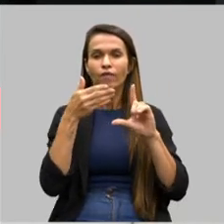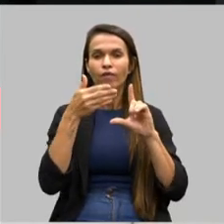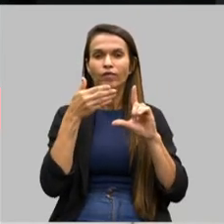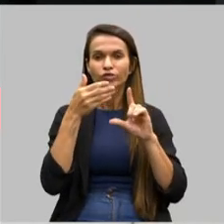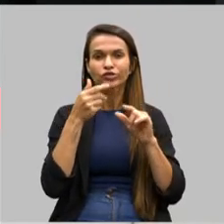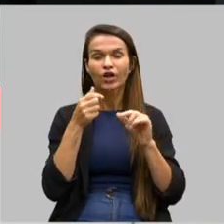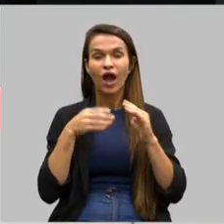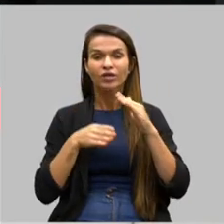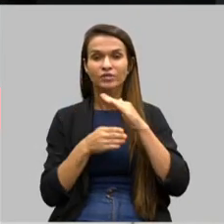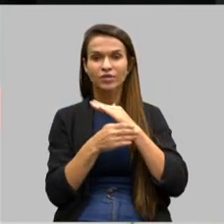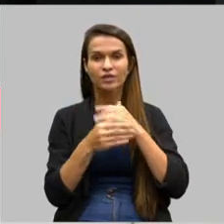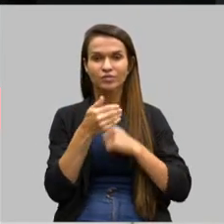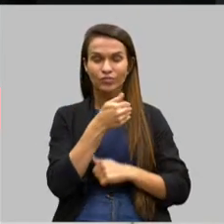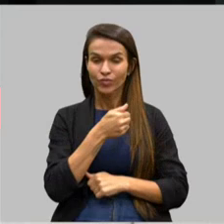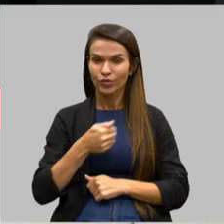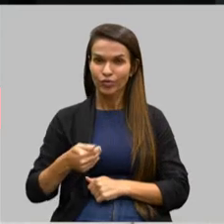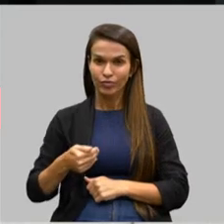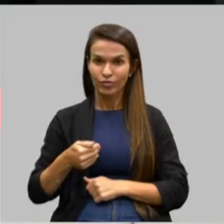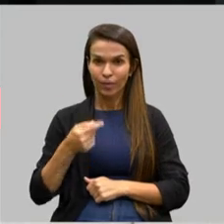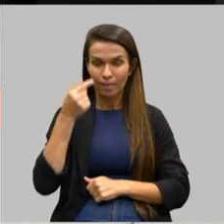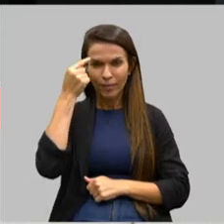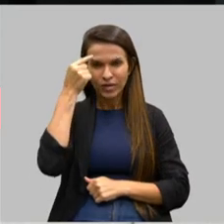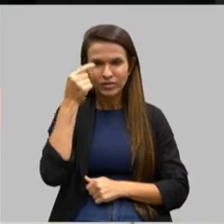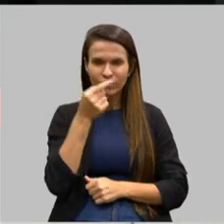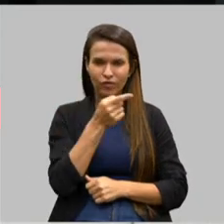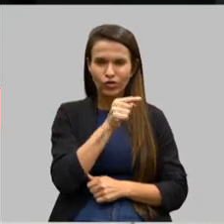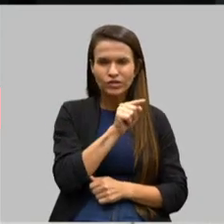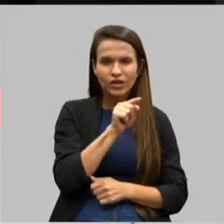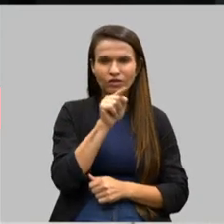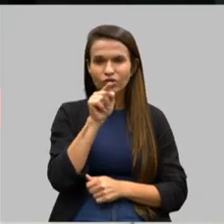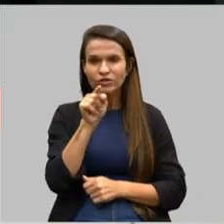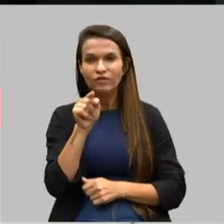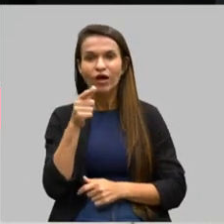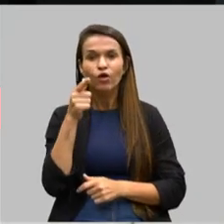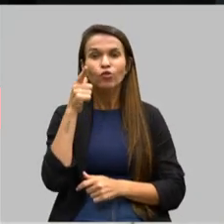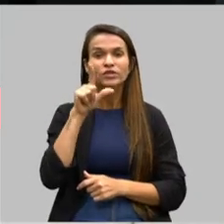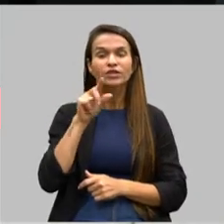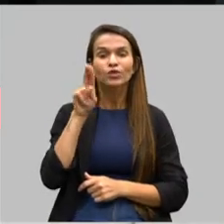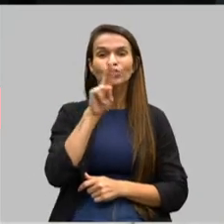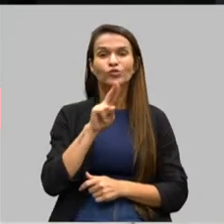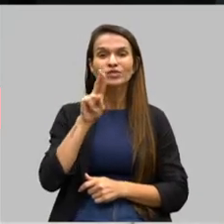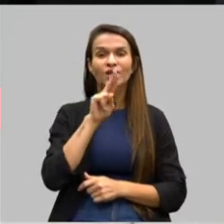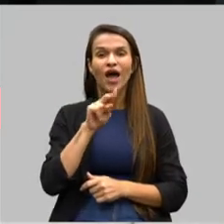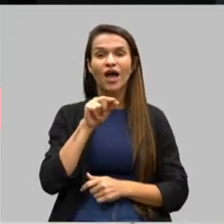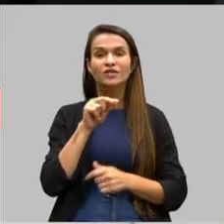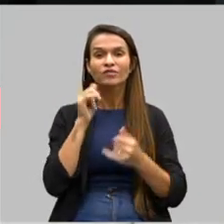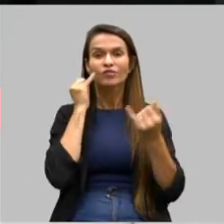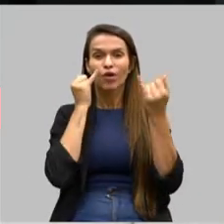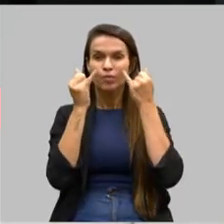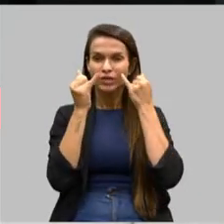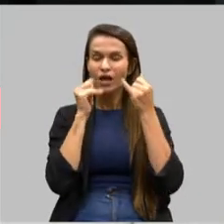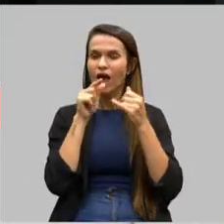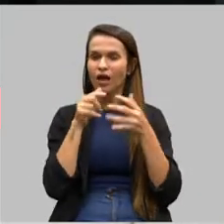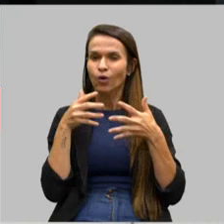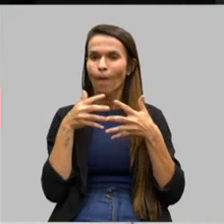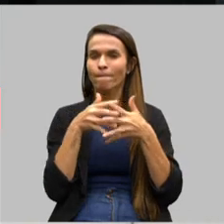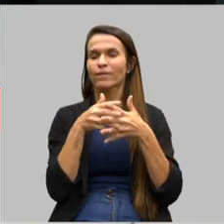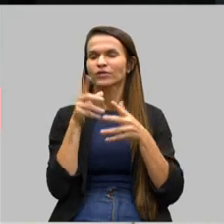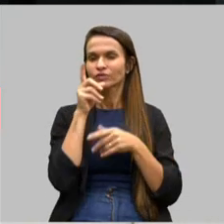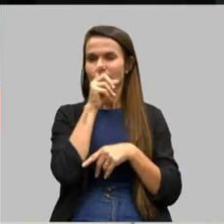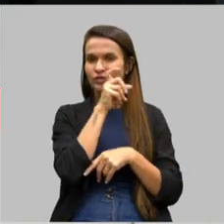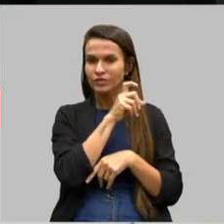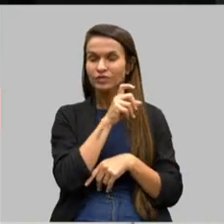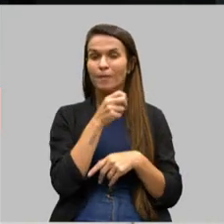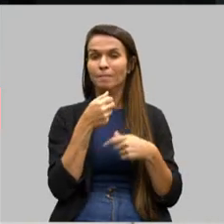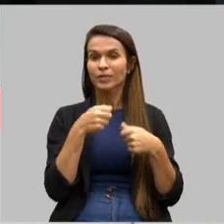público. Mas não pense que você vai conseguir utilizar essa informação. É bem complexa e precisa